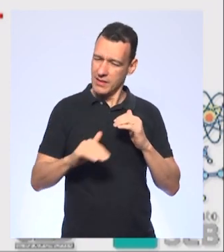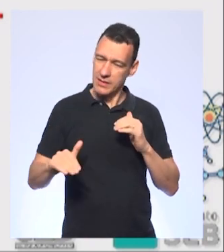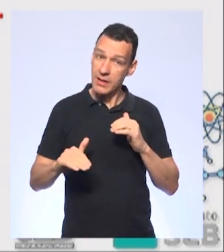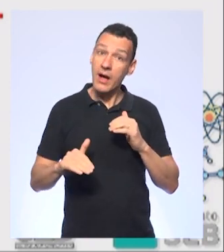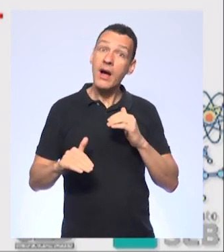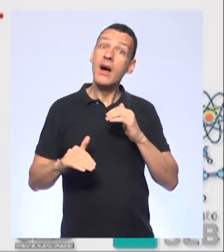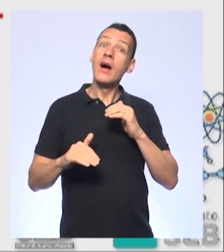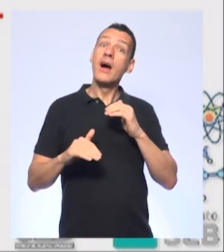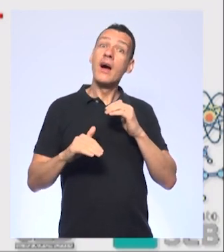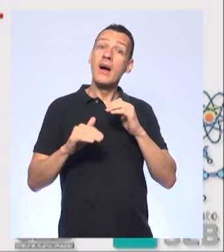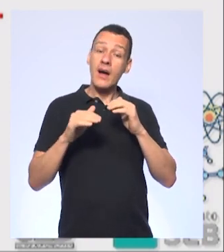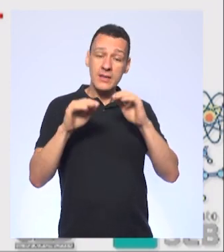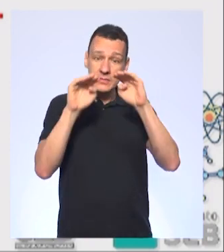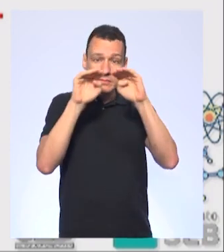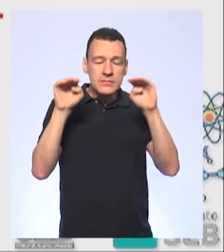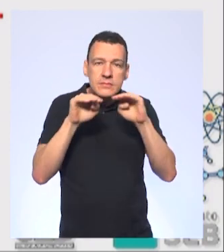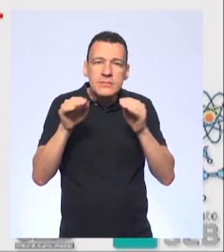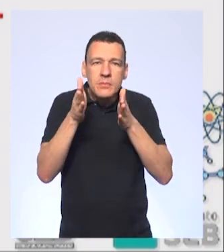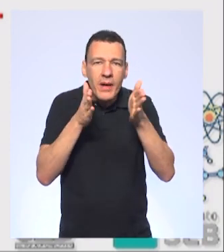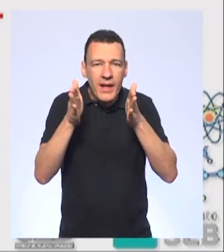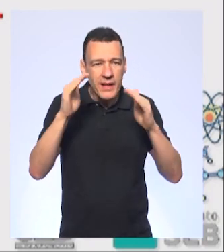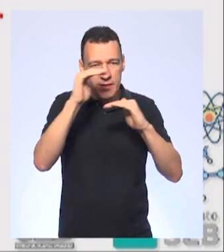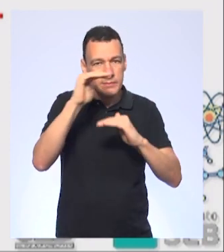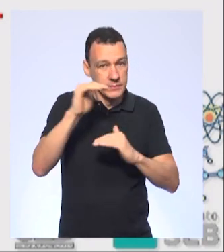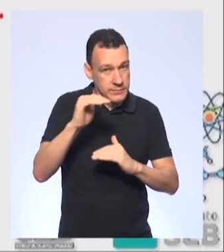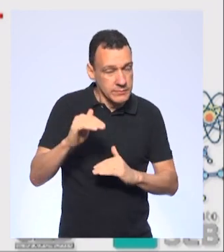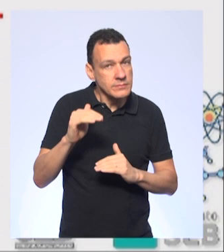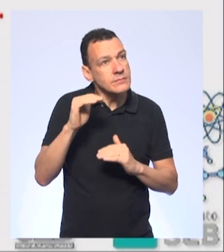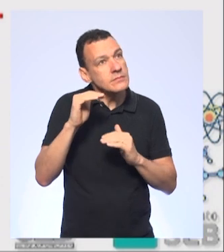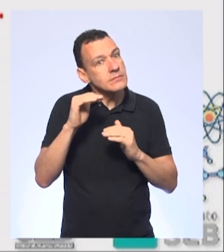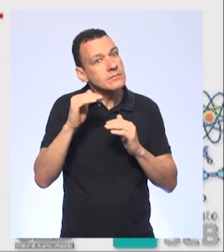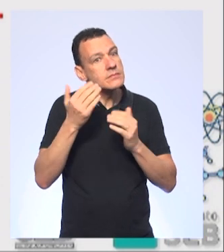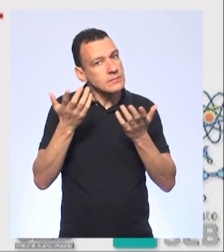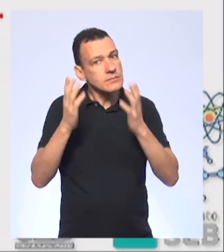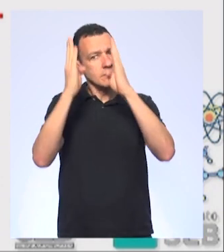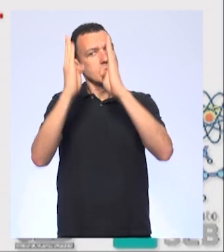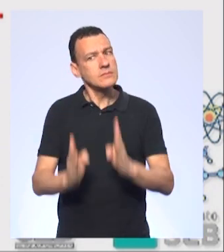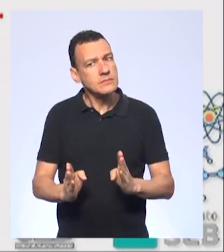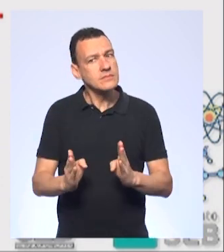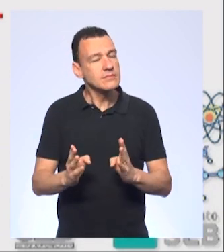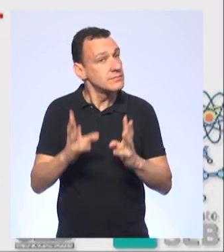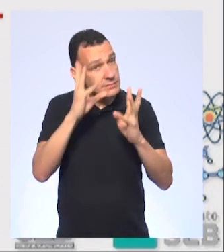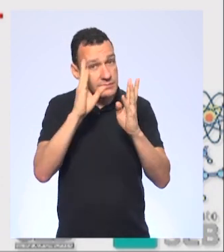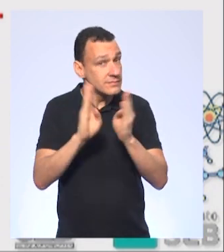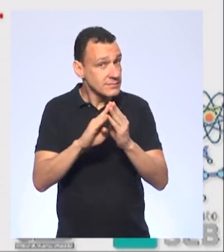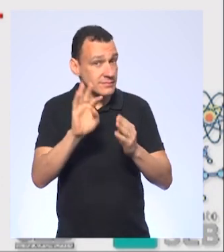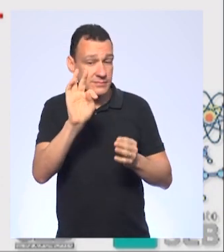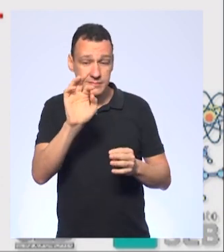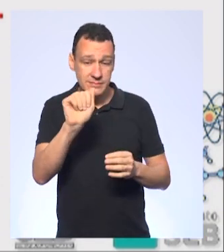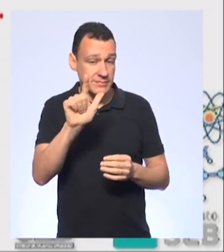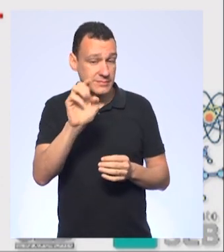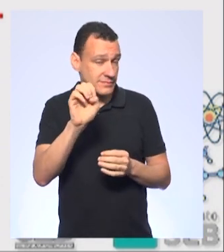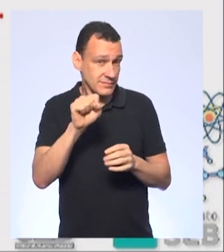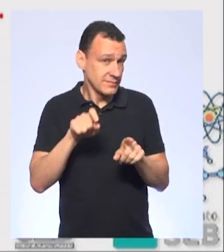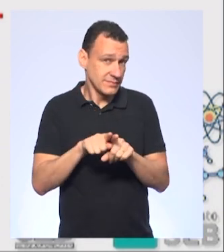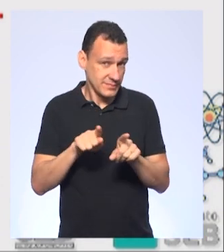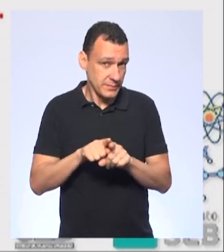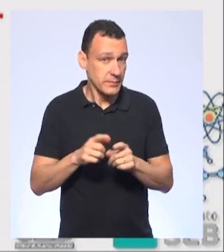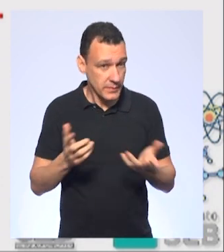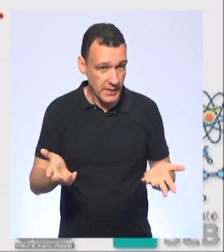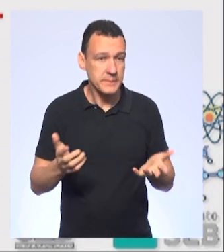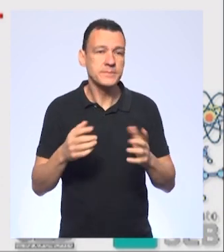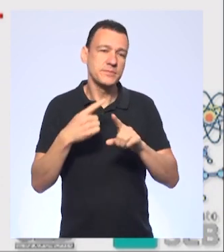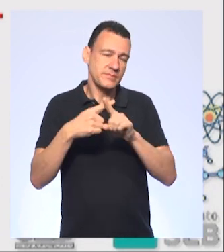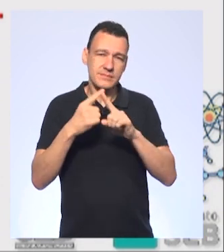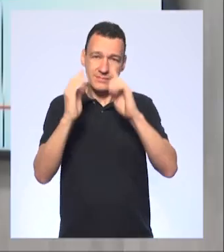retas paralelas cortadas por 2 transversais. Quem são as transversais nesse caso? São as ruas